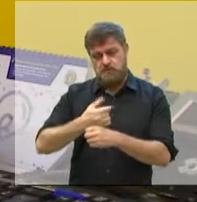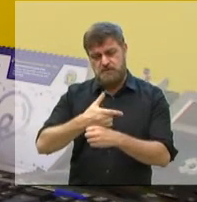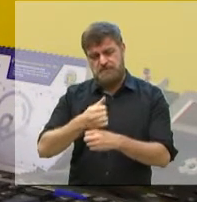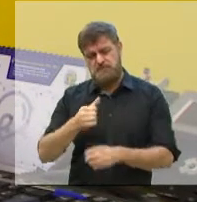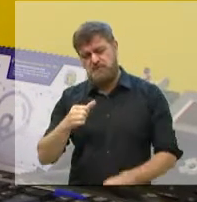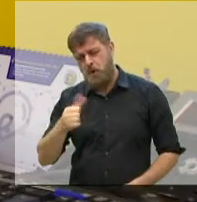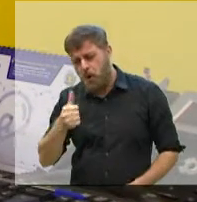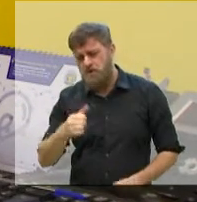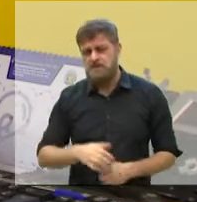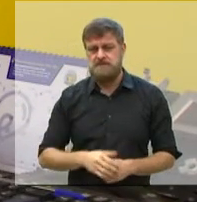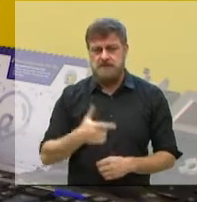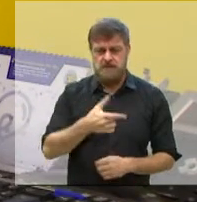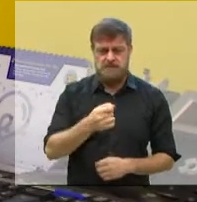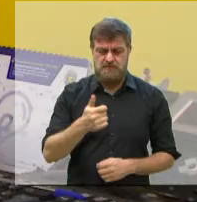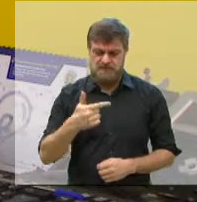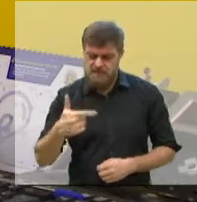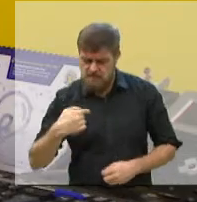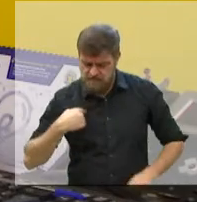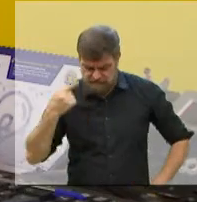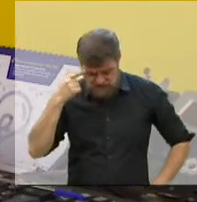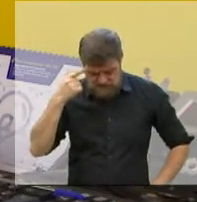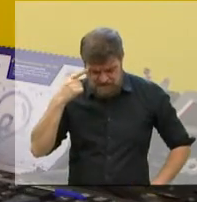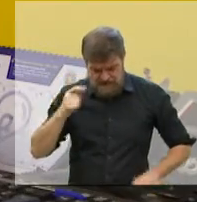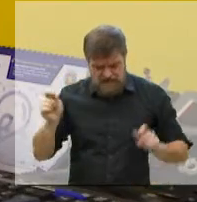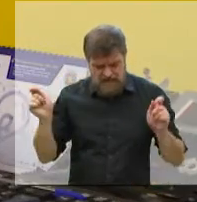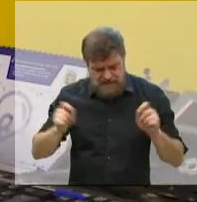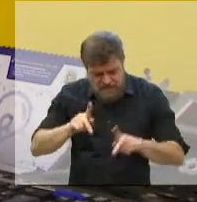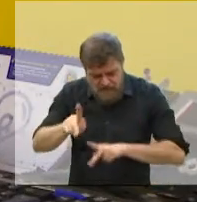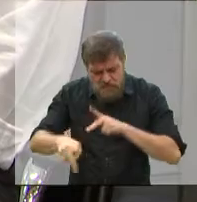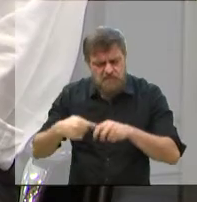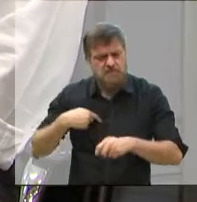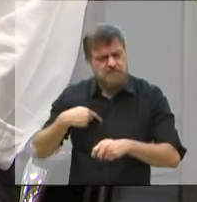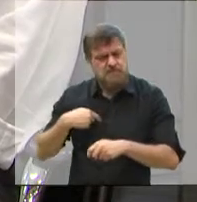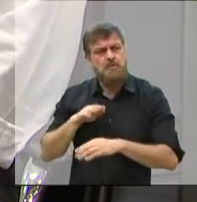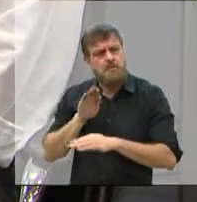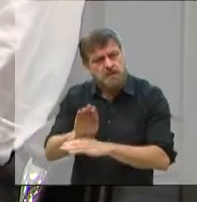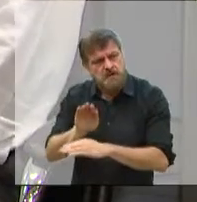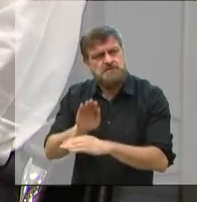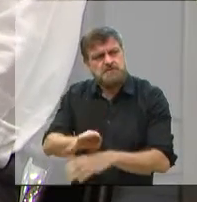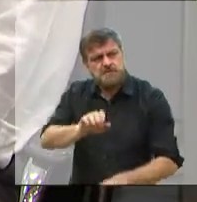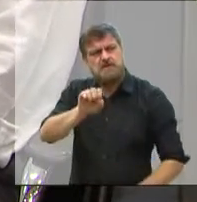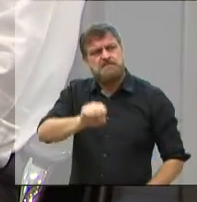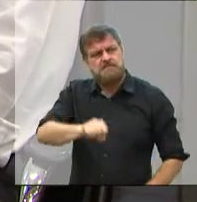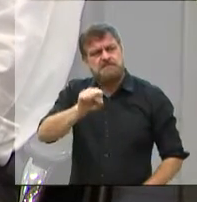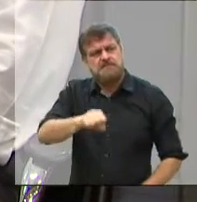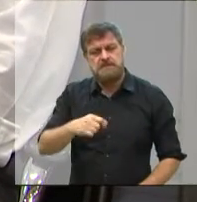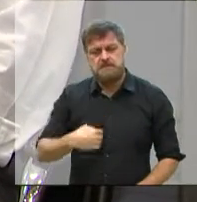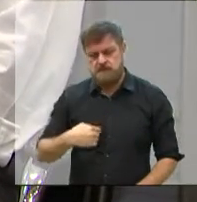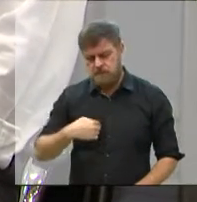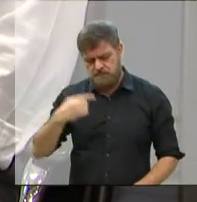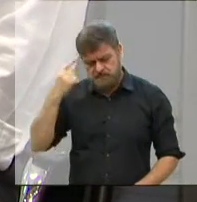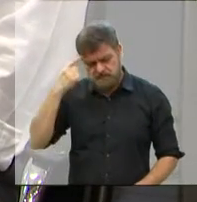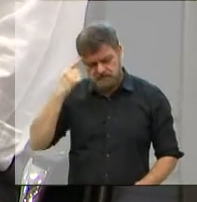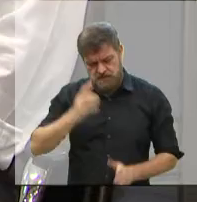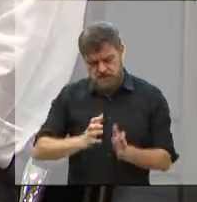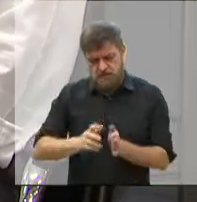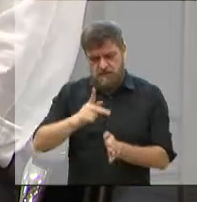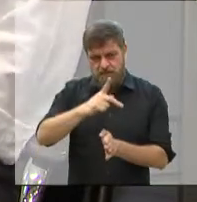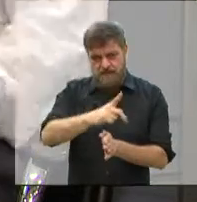12. Falei, nossa, eu acho que eu posso ajudar sim as pessoas. Então eu fiz a minha filiação no